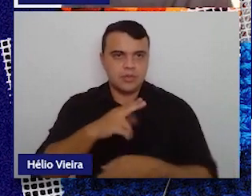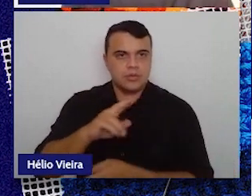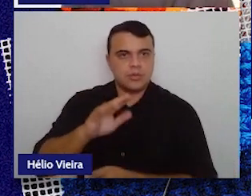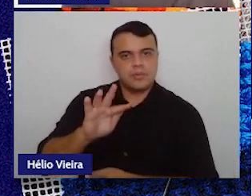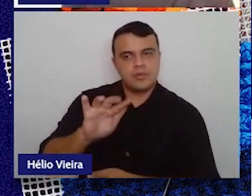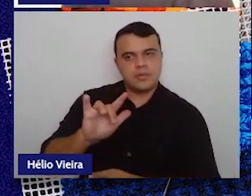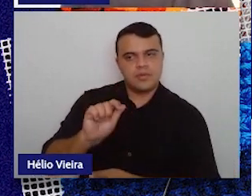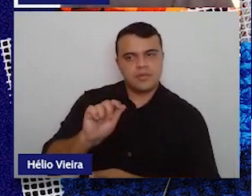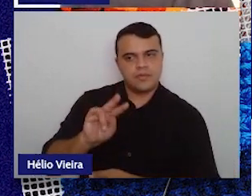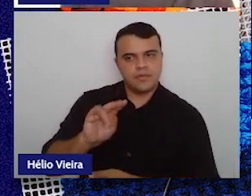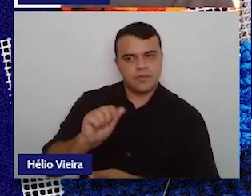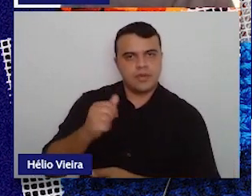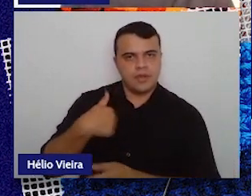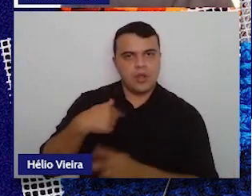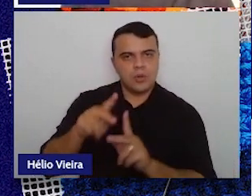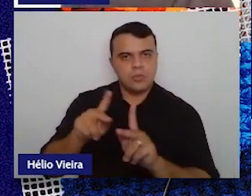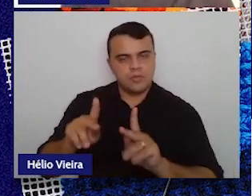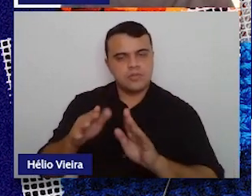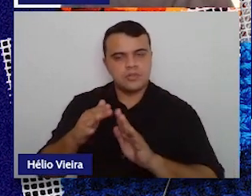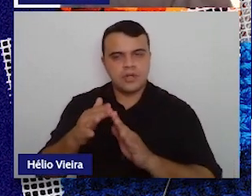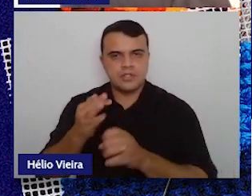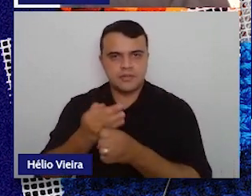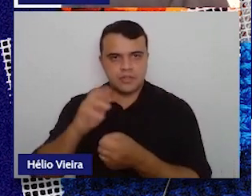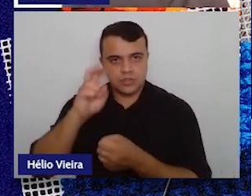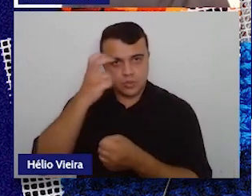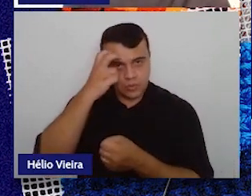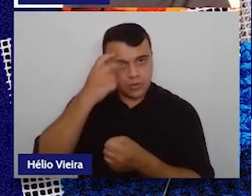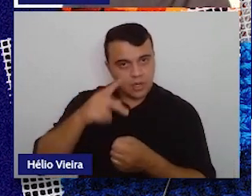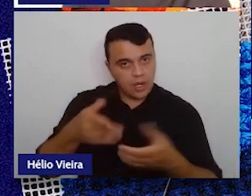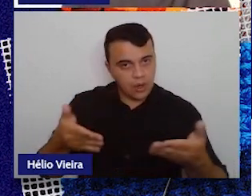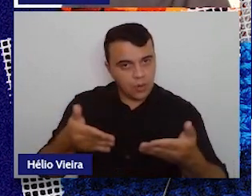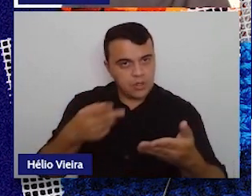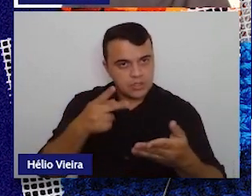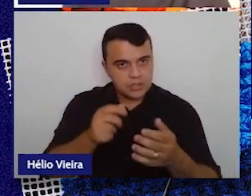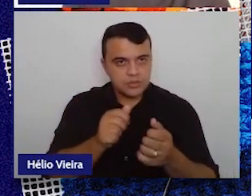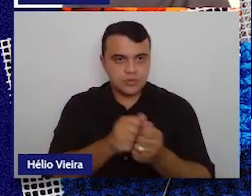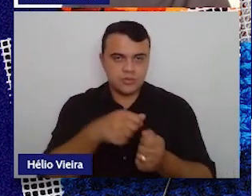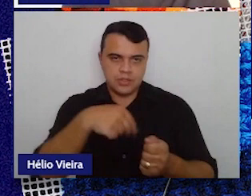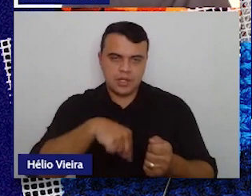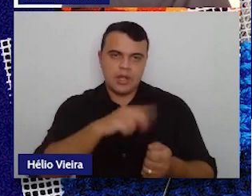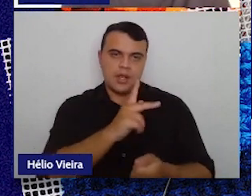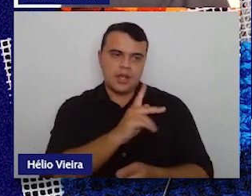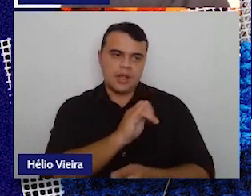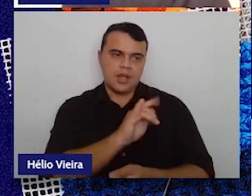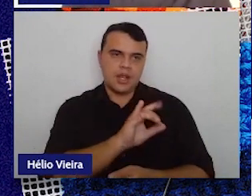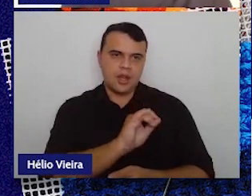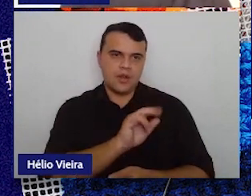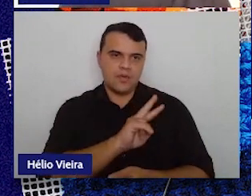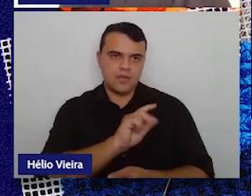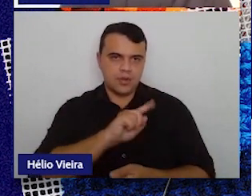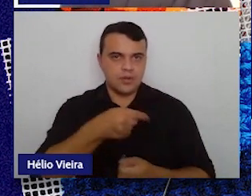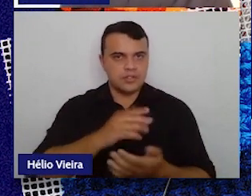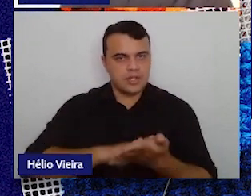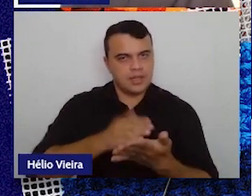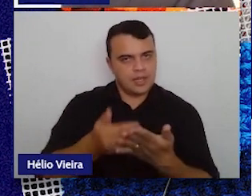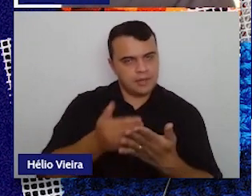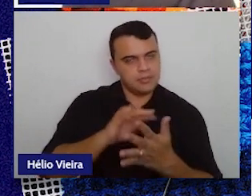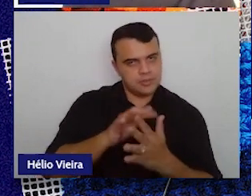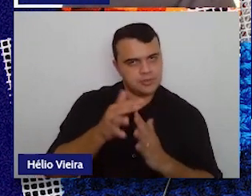Salvador, sou educadora da Casa Fit de Cultura e hoje quem vai estar me acompanhando é o Hélio Vieira, nosso intérprete de